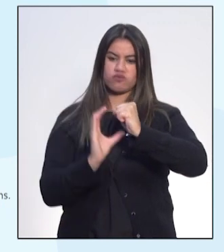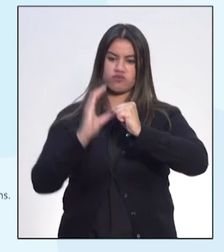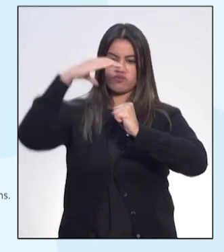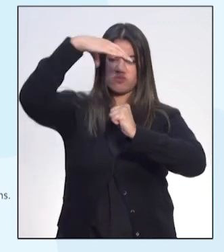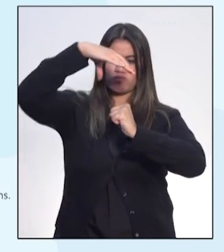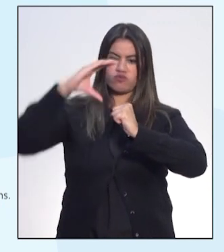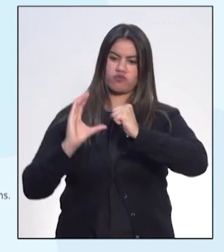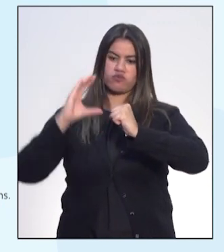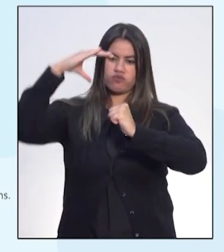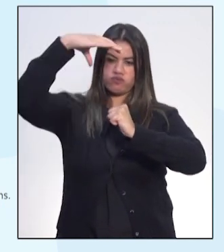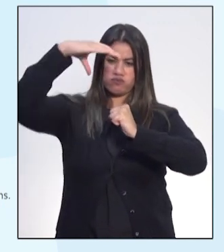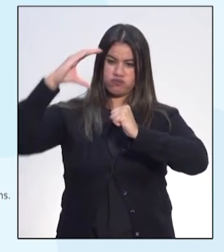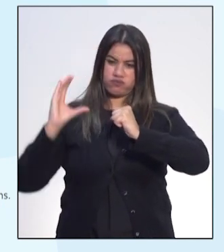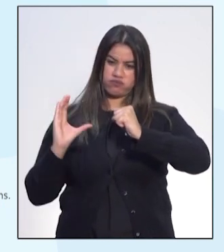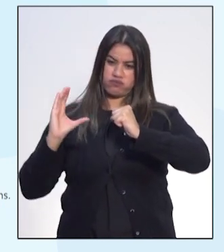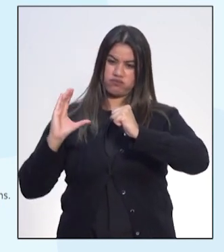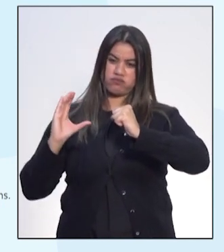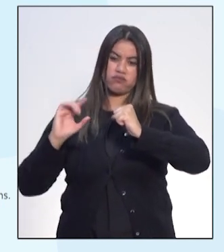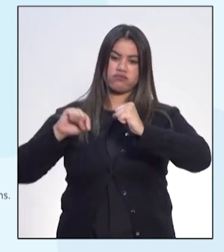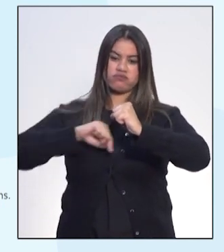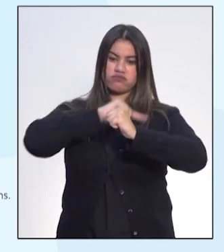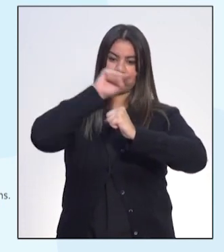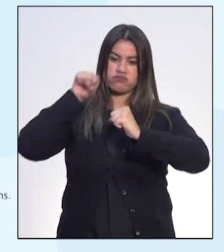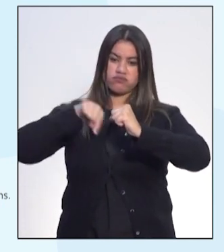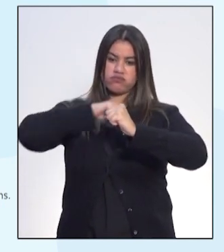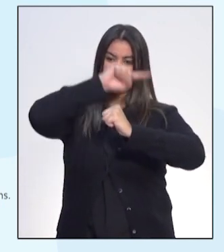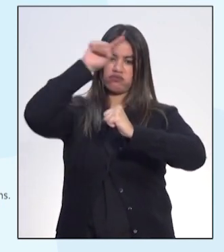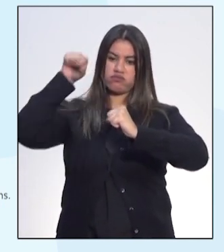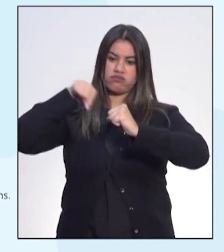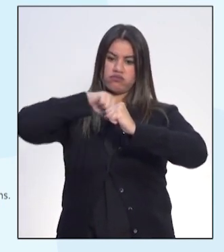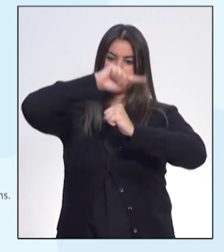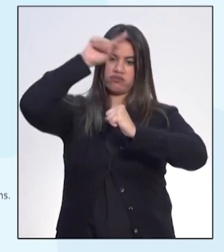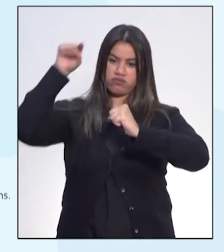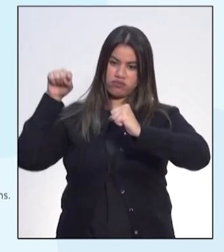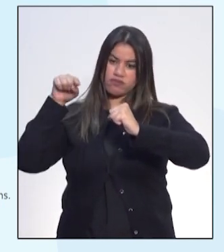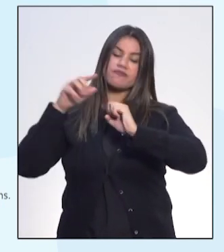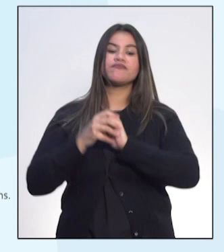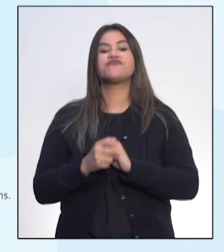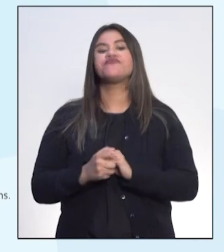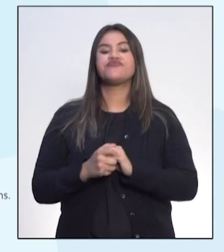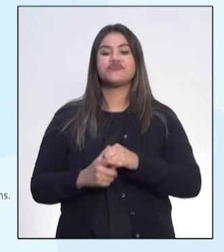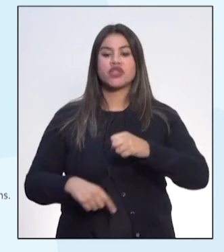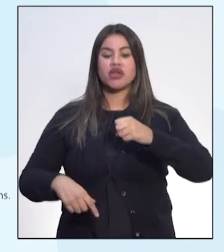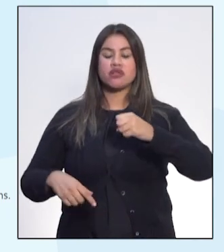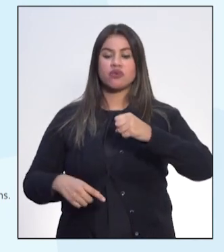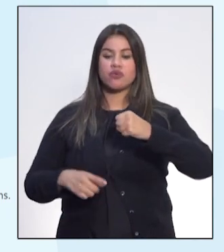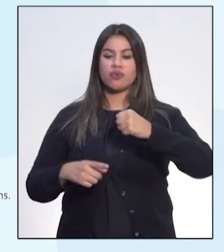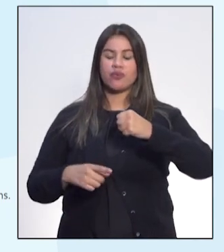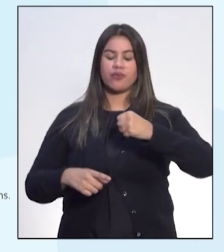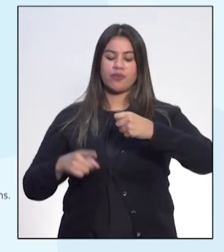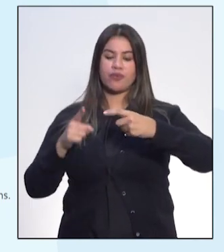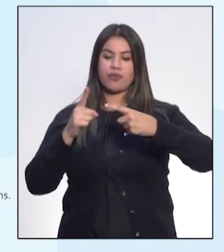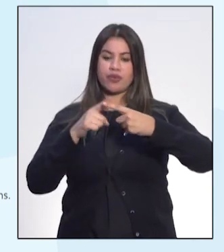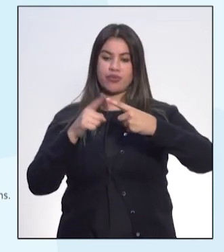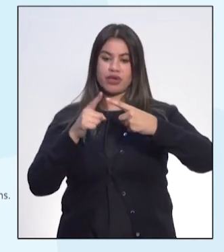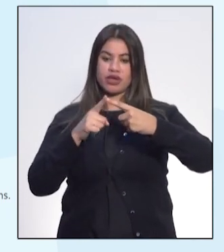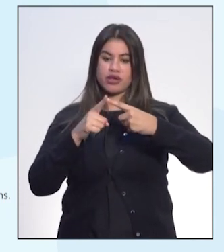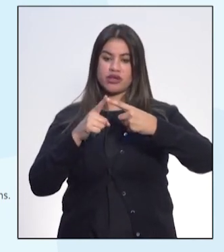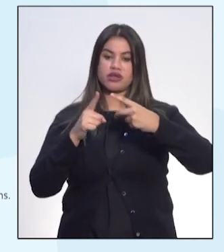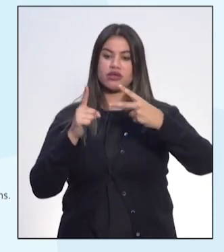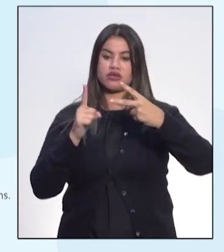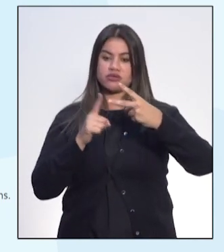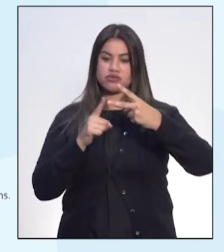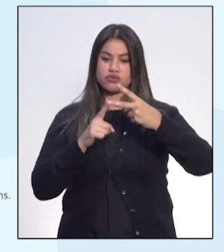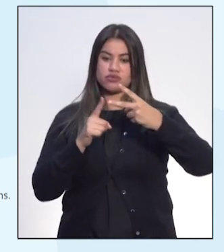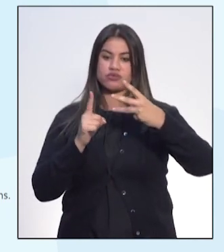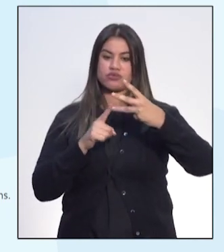Se vocês olharem o sódio, eu tenho 2 elétrons na primeira camada, na sua segunda camada tem 8, e na terceira camada tem 1